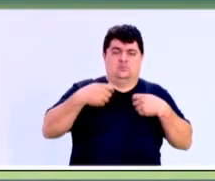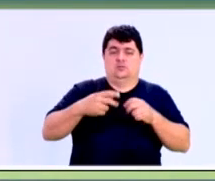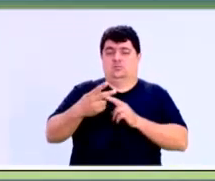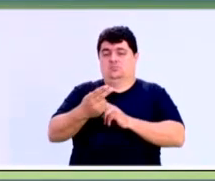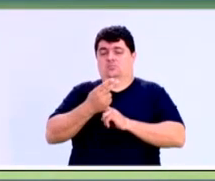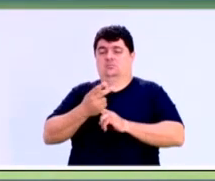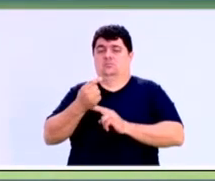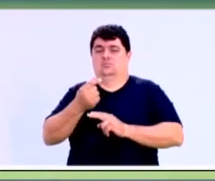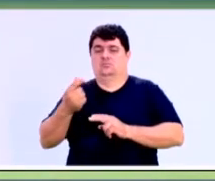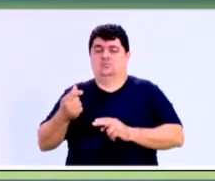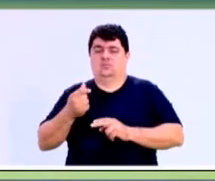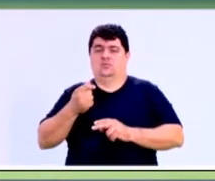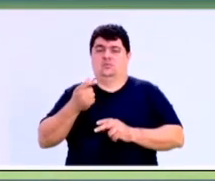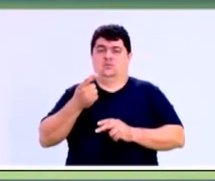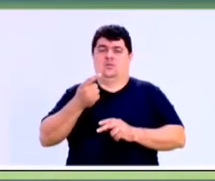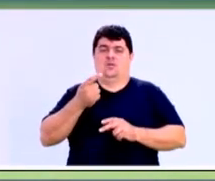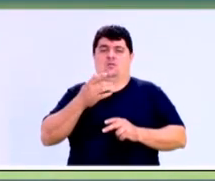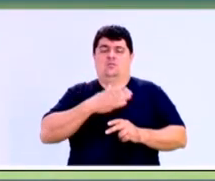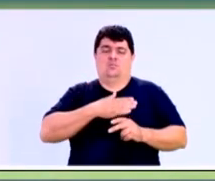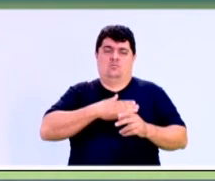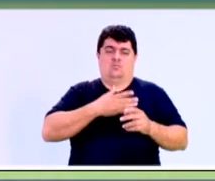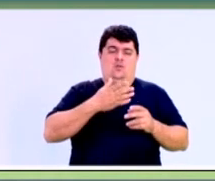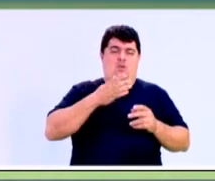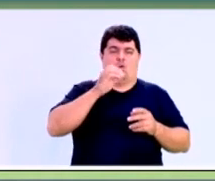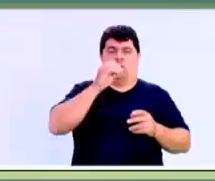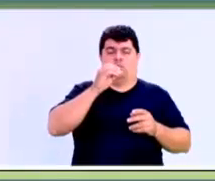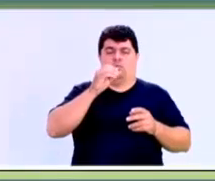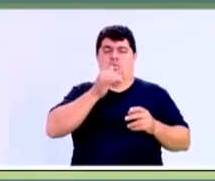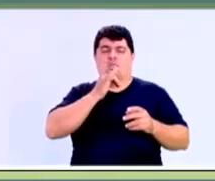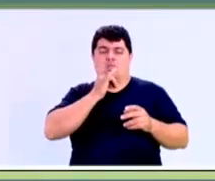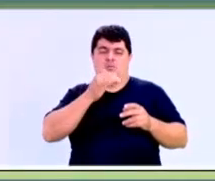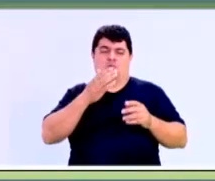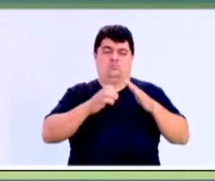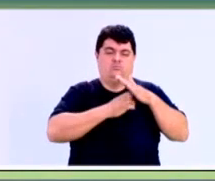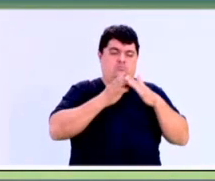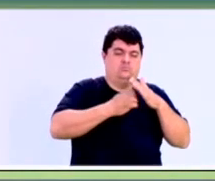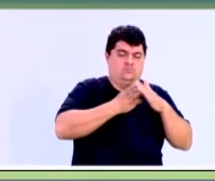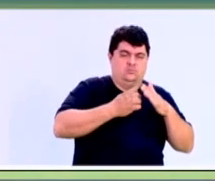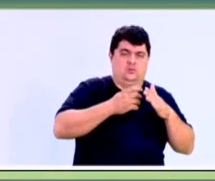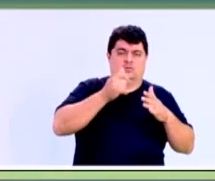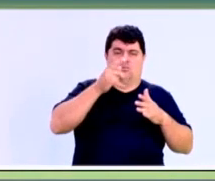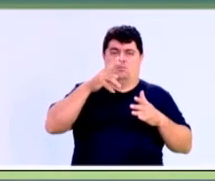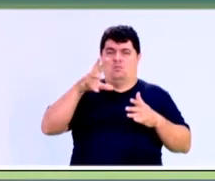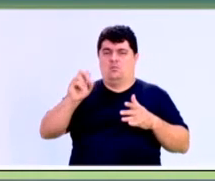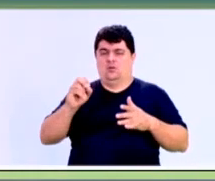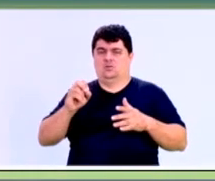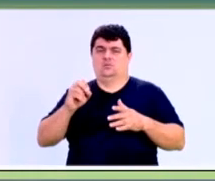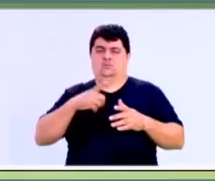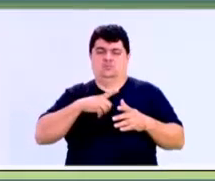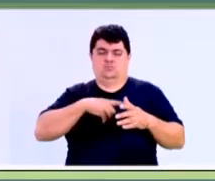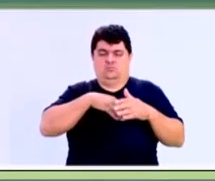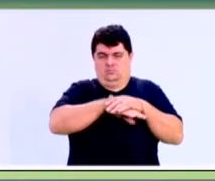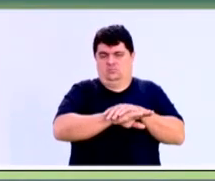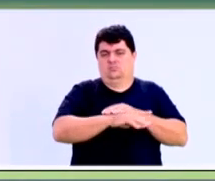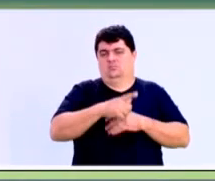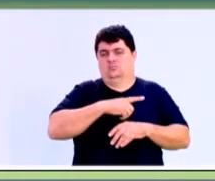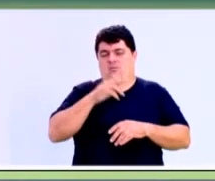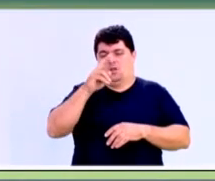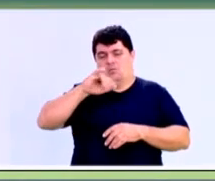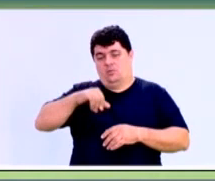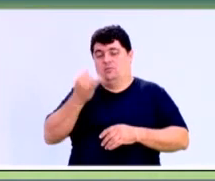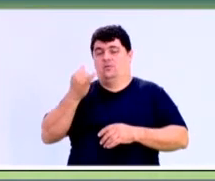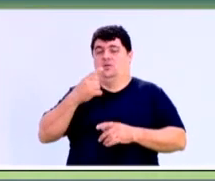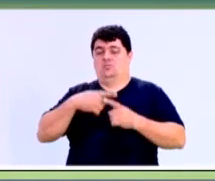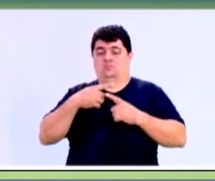financiadas pelas minhas origens de recursos operacionais, ou seja, passivo operacional, para que